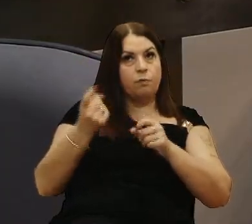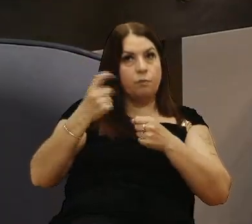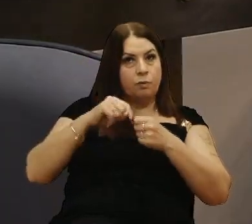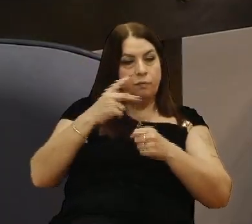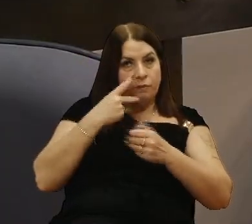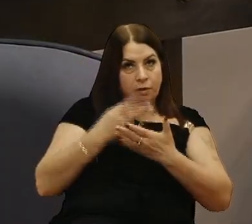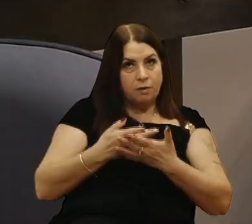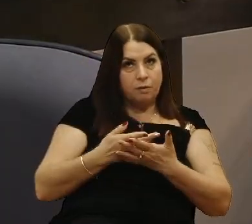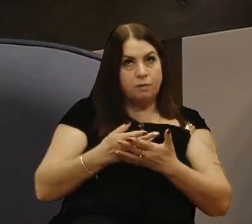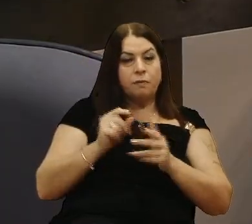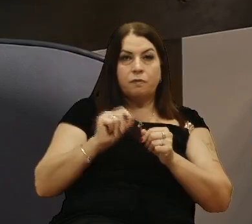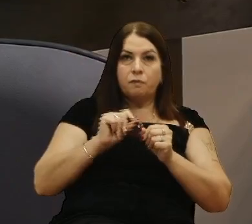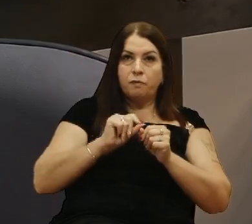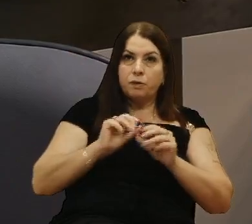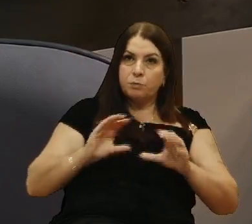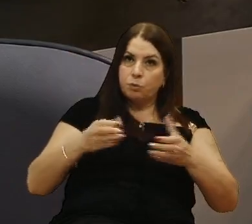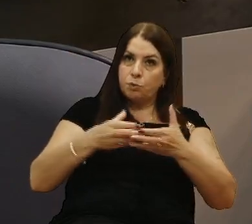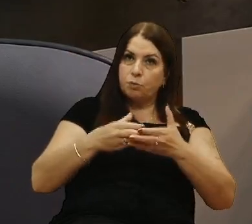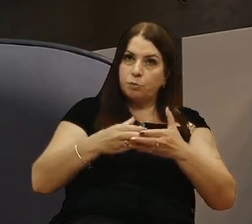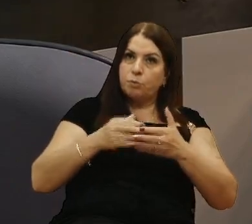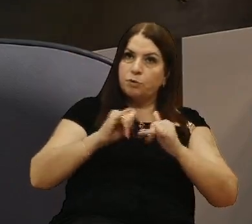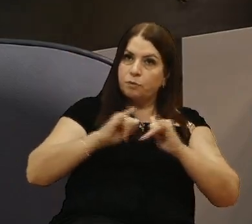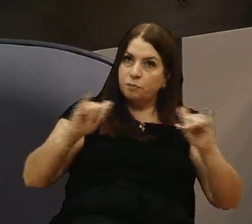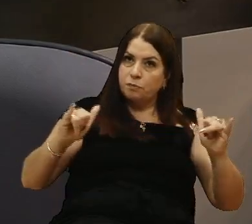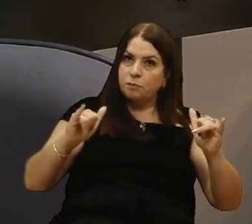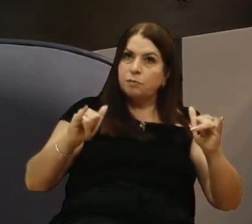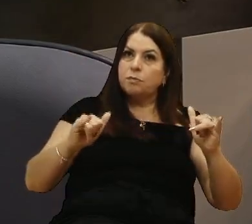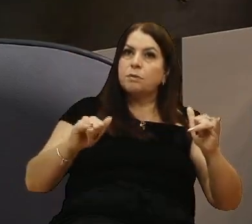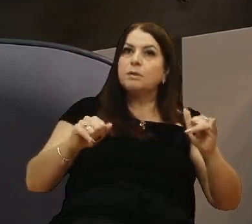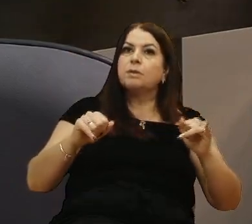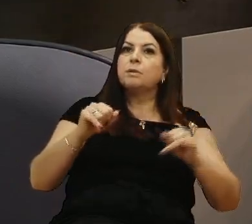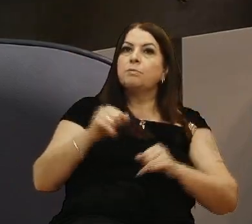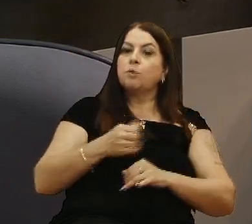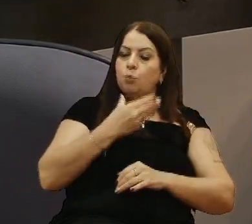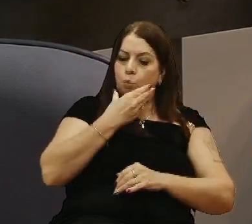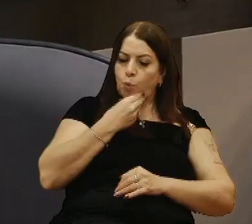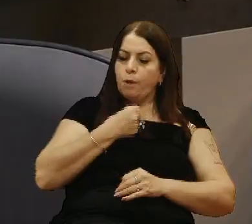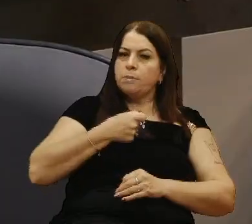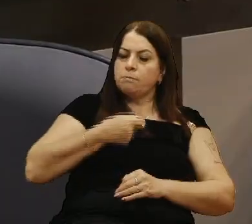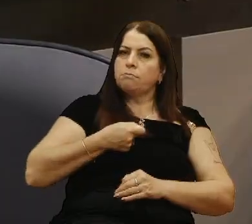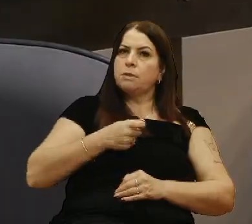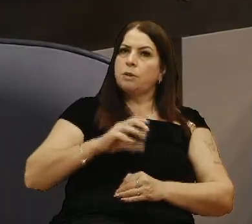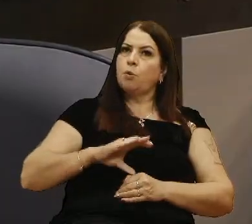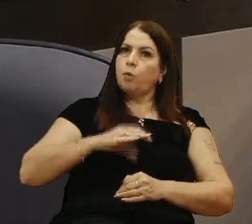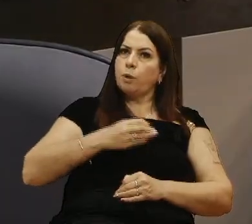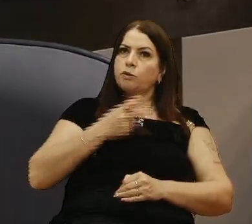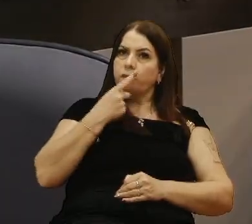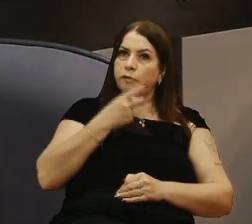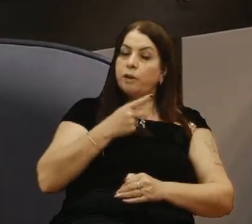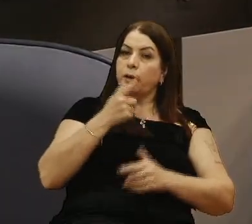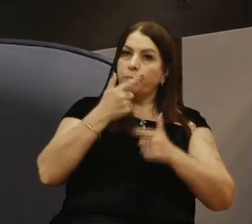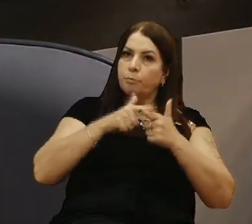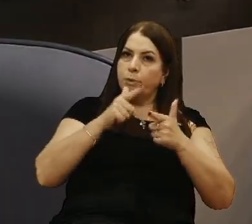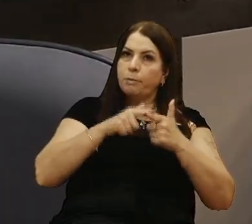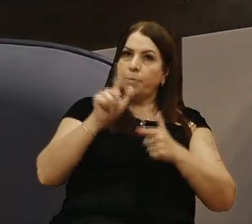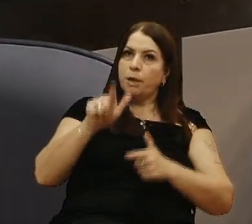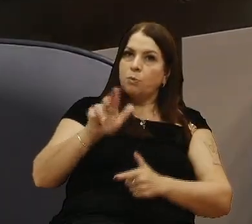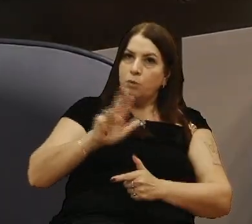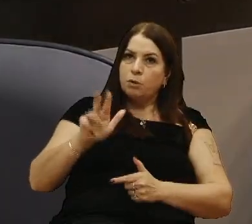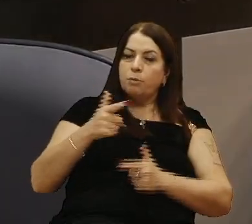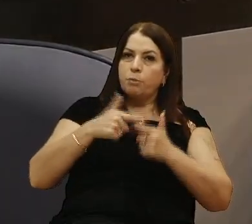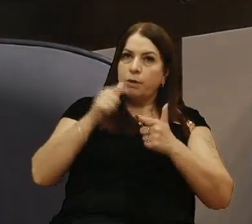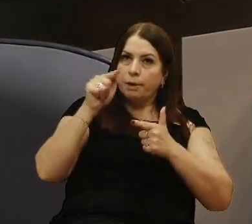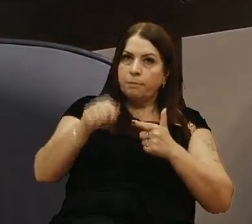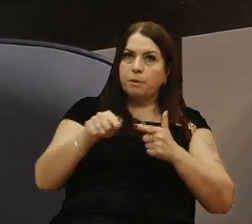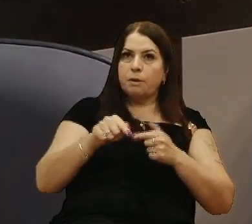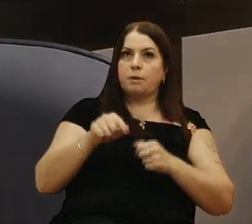sempre falo, faz uma coletiva de imprensa, bota a cara como homenzinho, tenha coragem e fala, o problema é o Lula, o